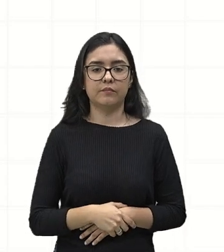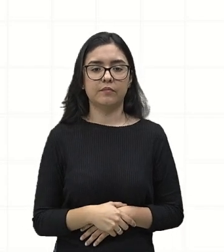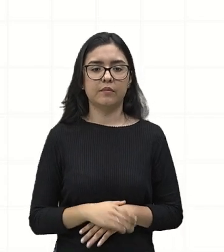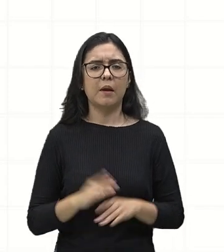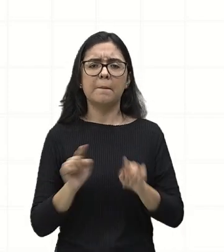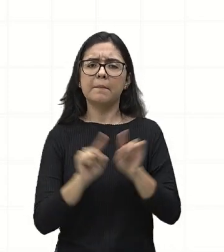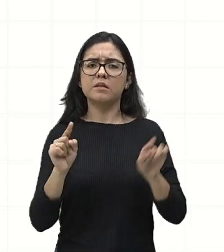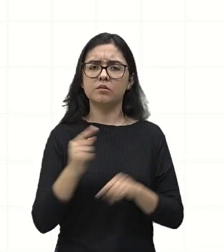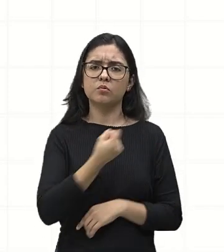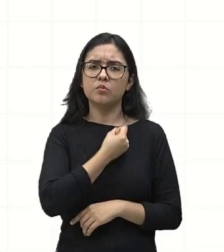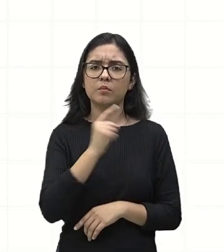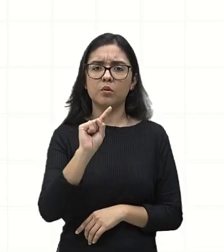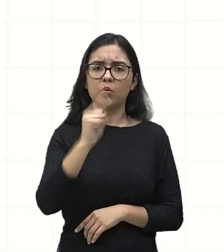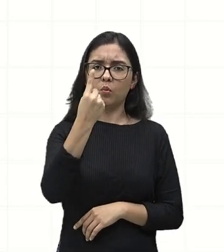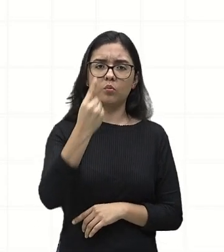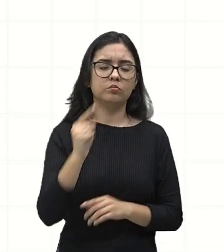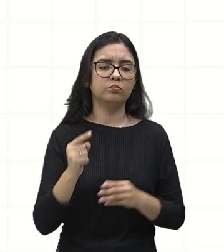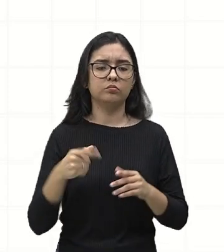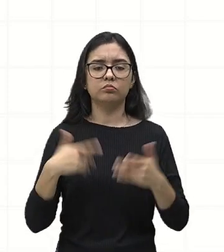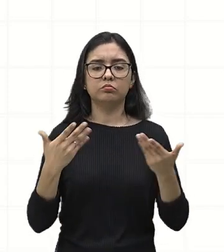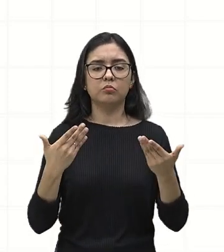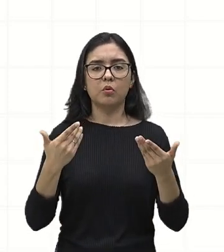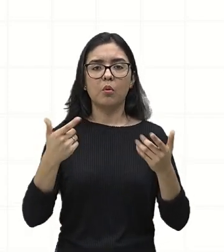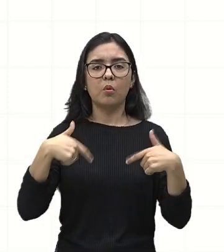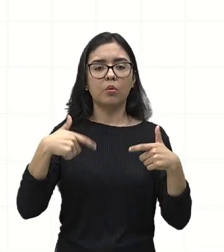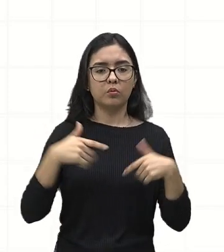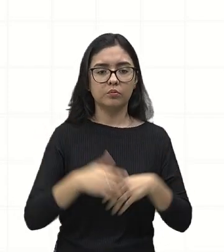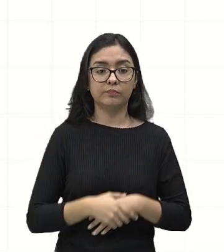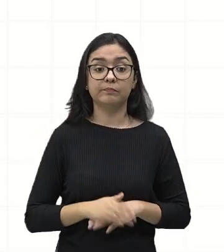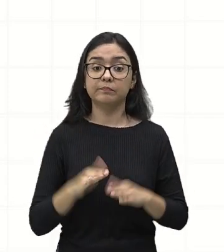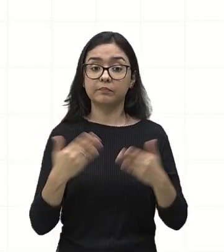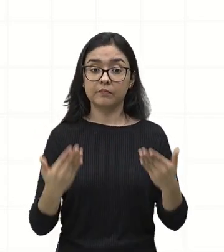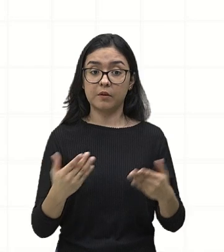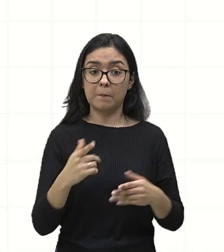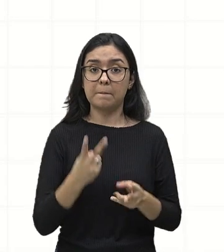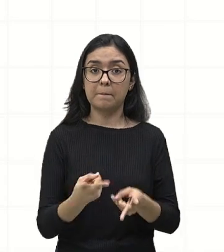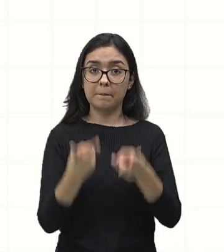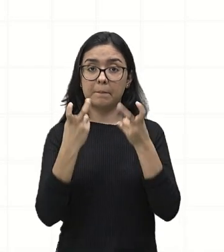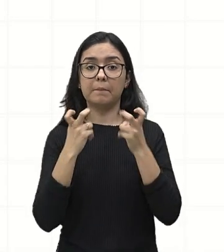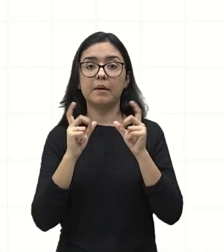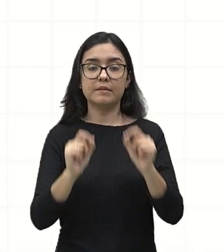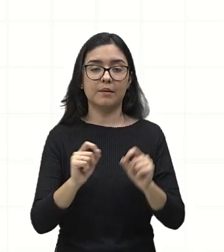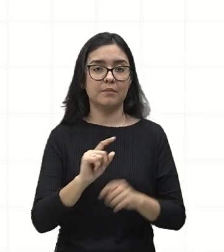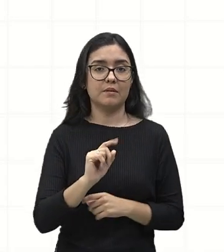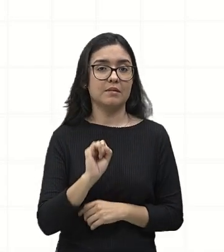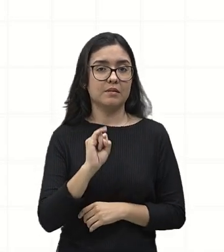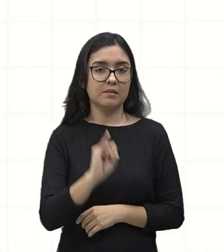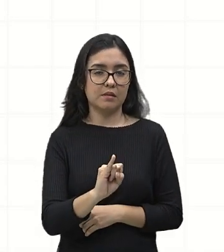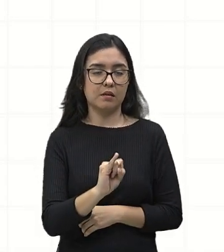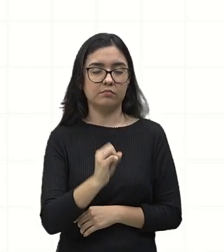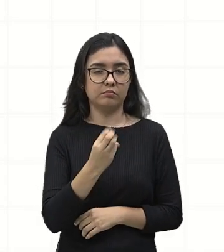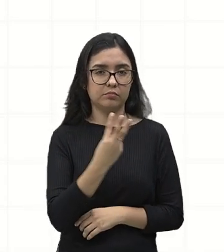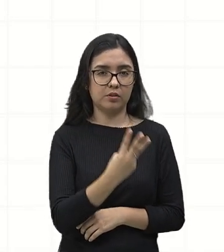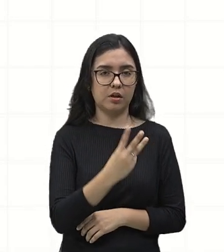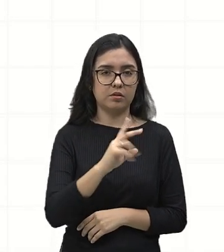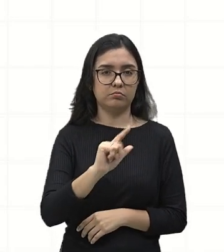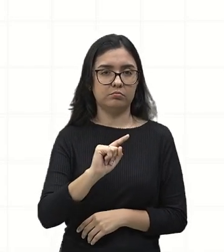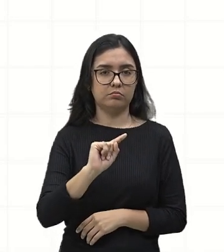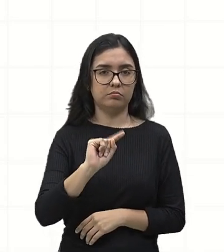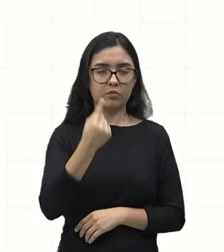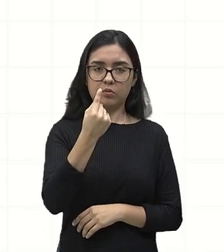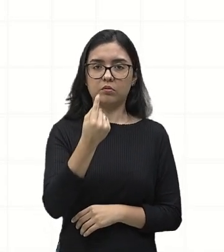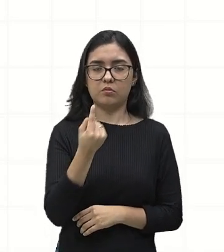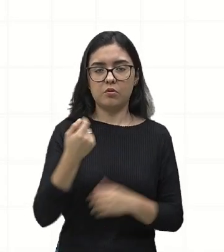1? Tá? Ó, o número 1 no expoente, ele não precisa aparecer. Tá?